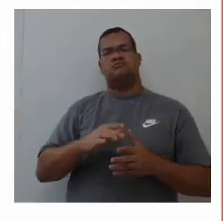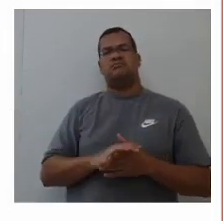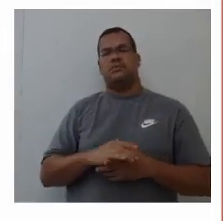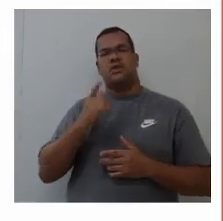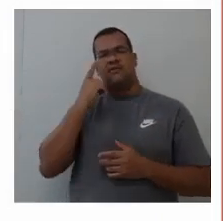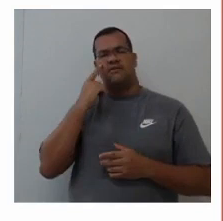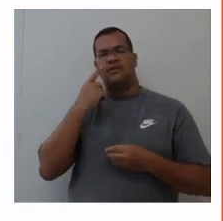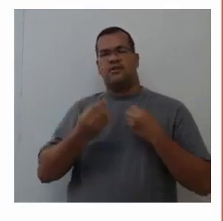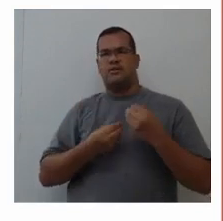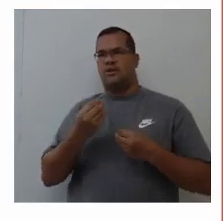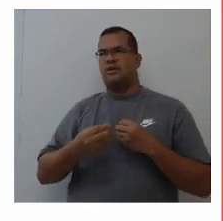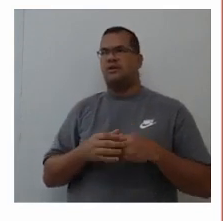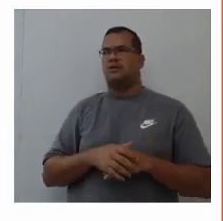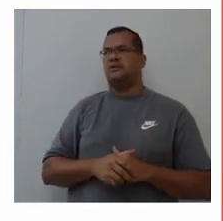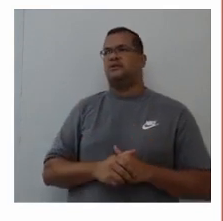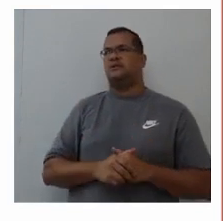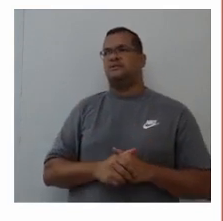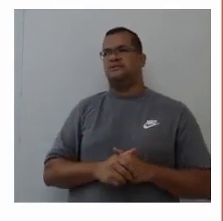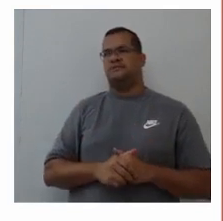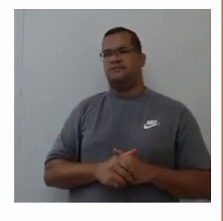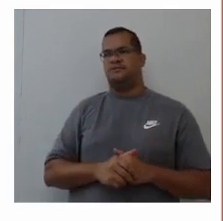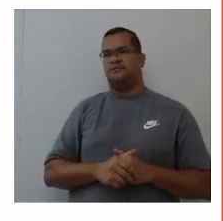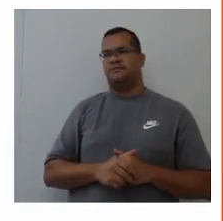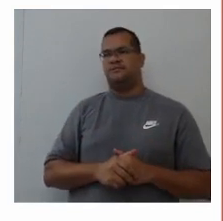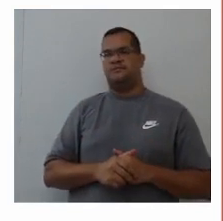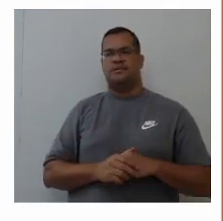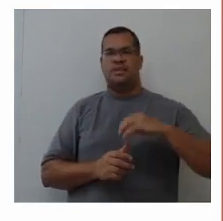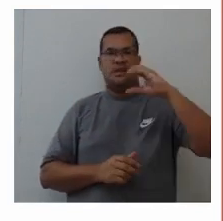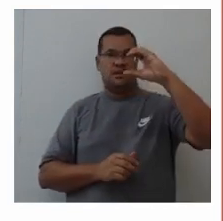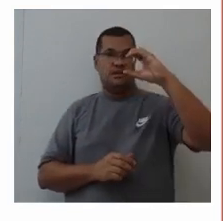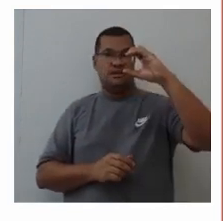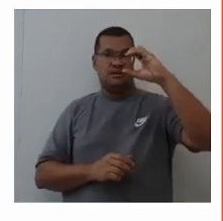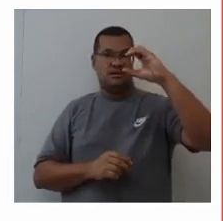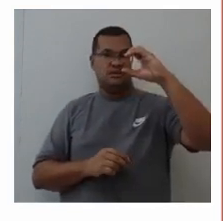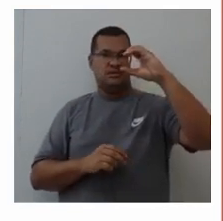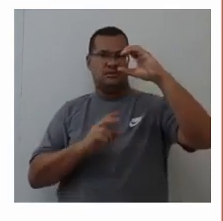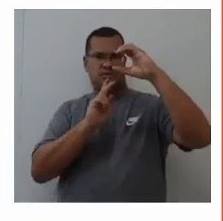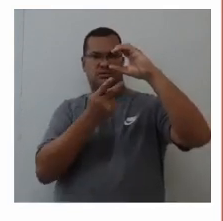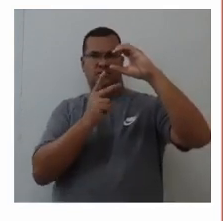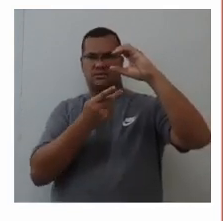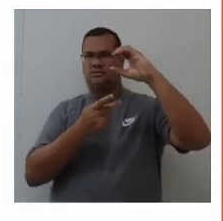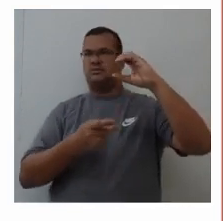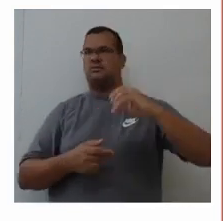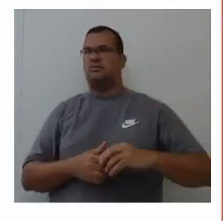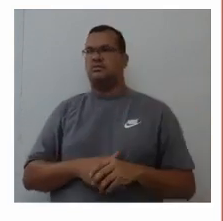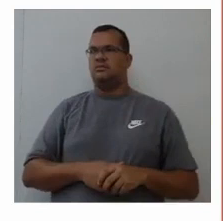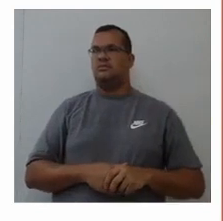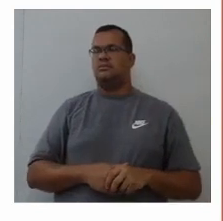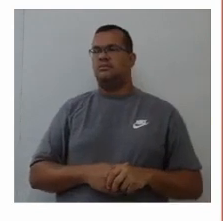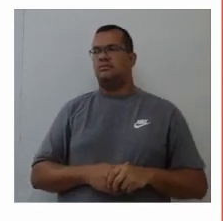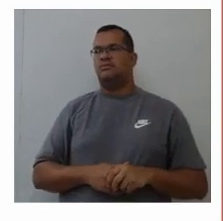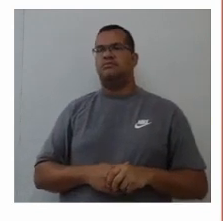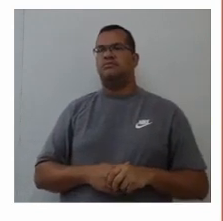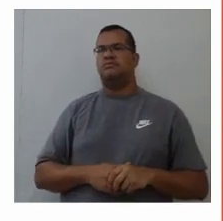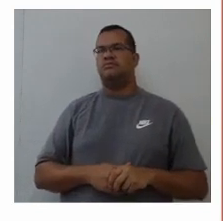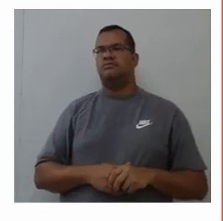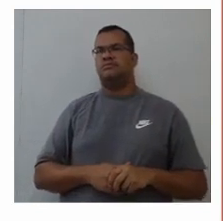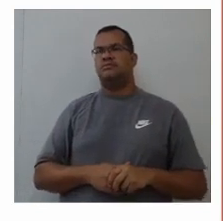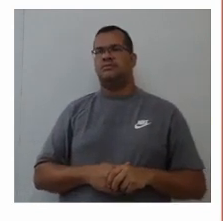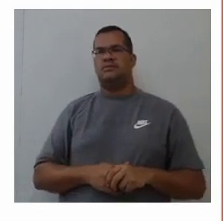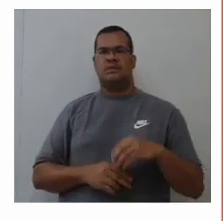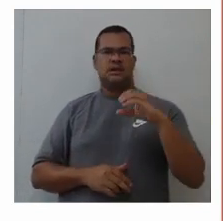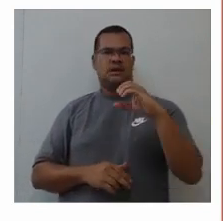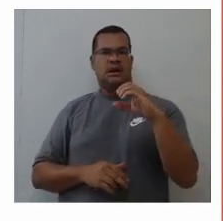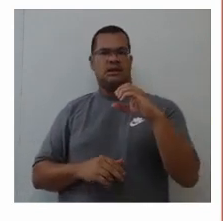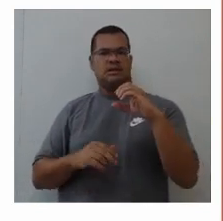Vê como é que é o seno de B. Cateto oposto sobre hipotenusa. Bzinho sobre A. Olha o cosseno de B como é que é. Cateto